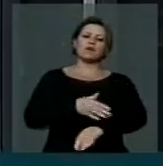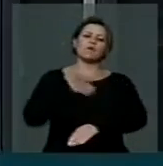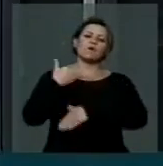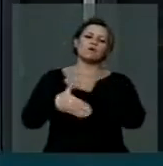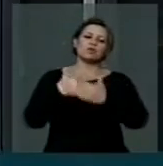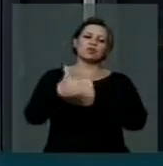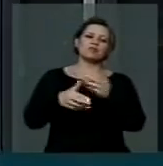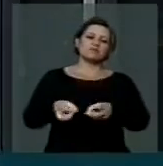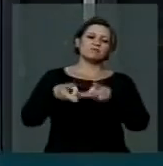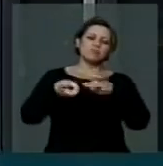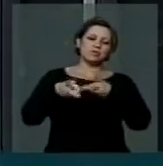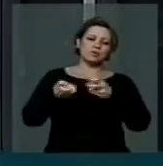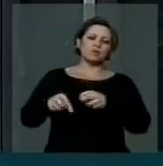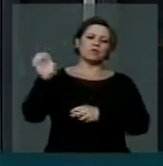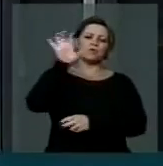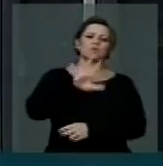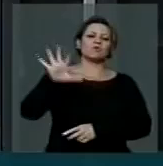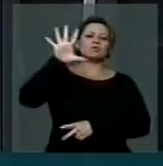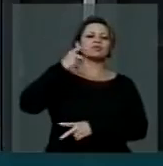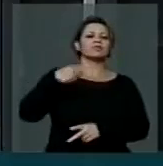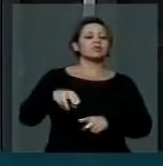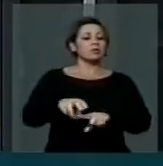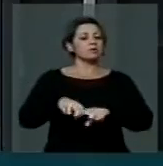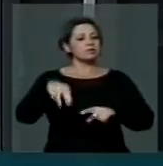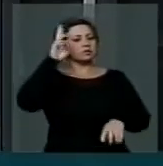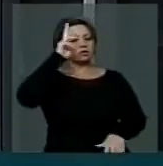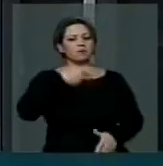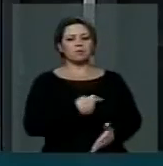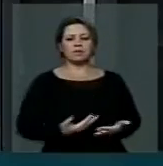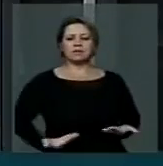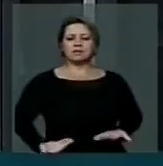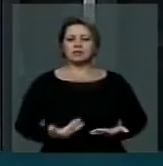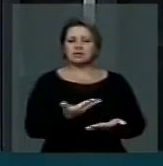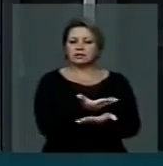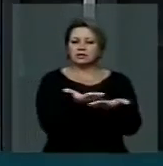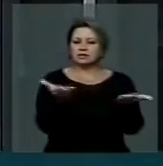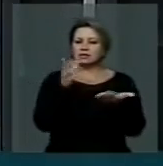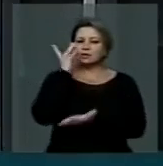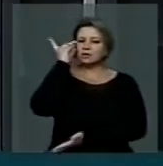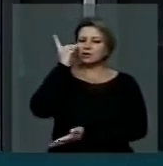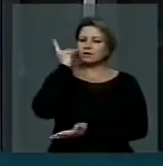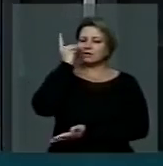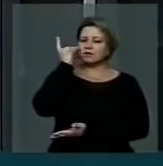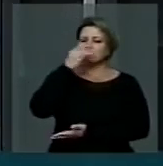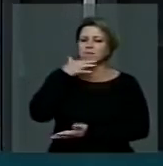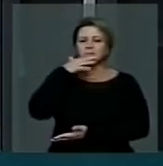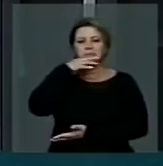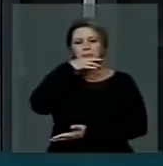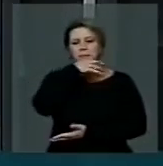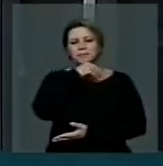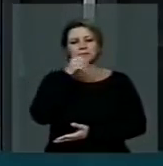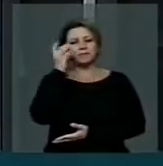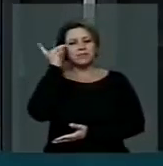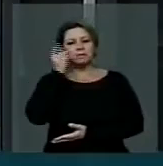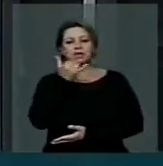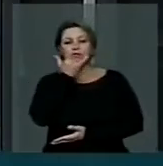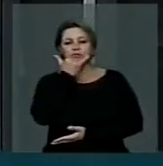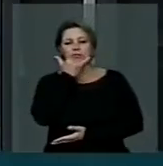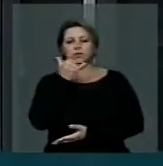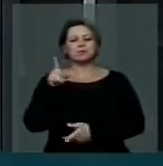o continente. Senhor presidente, senhoras e senhores deputados, parece fora de dúvida que a